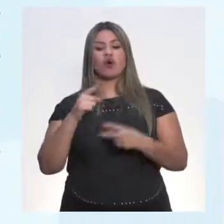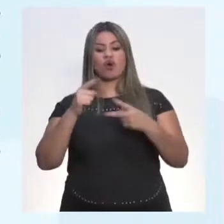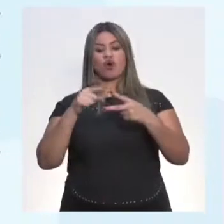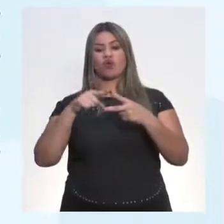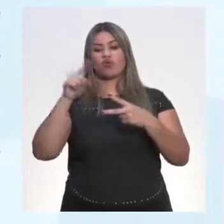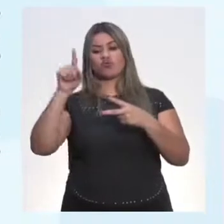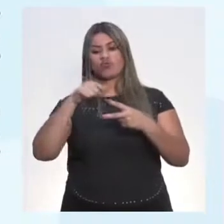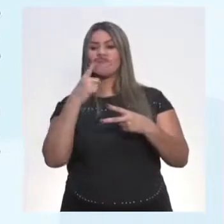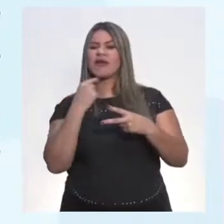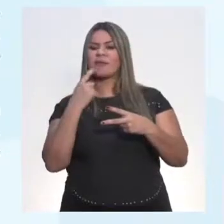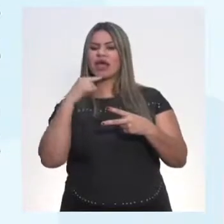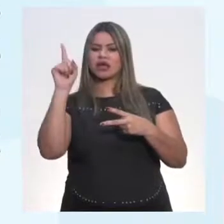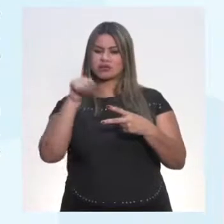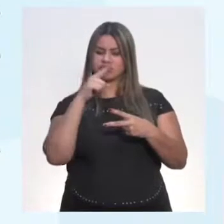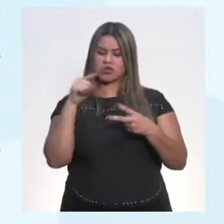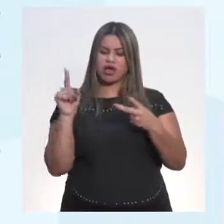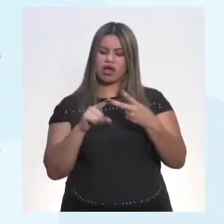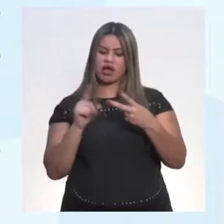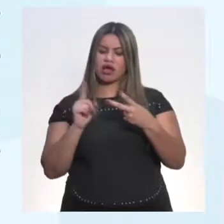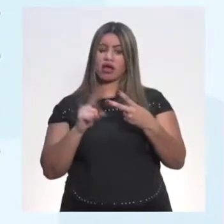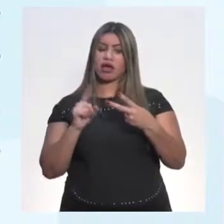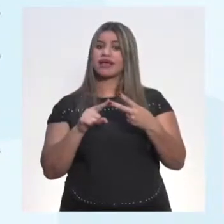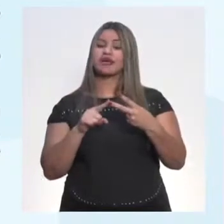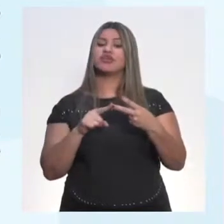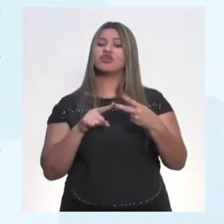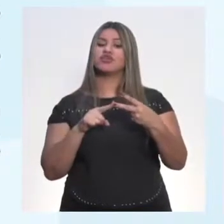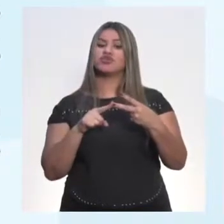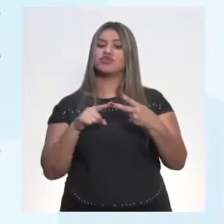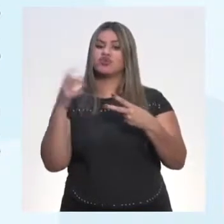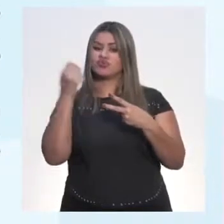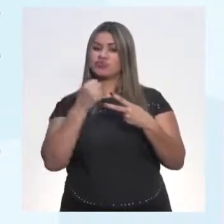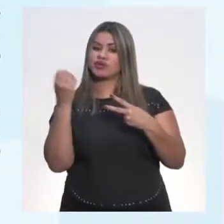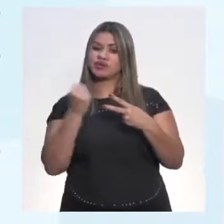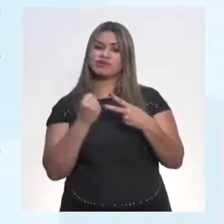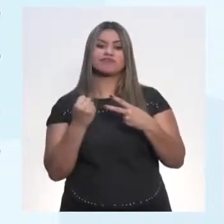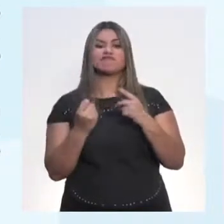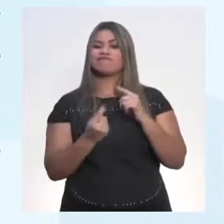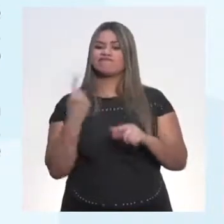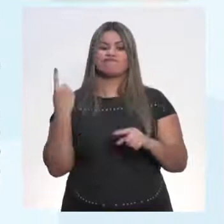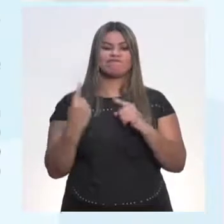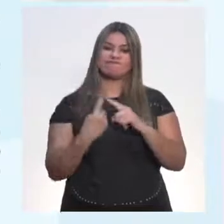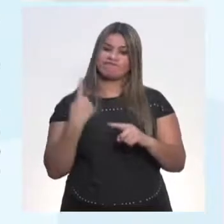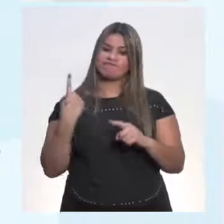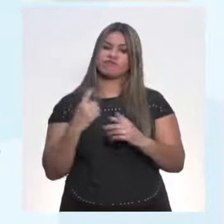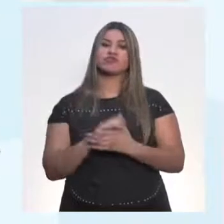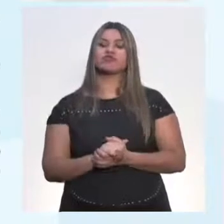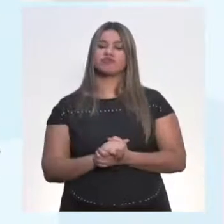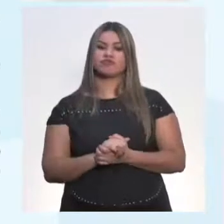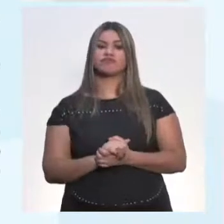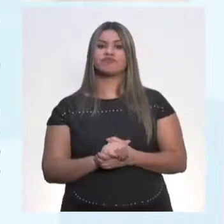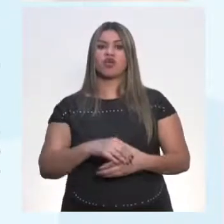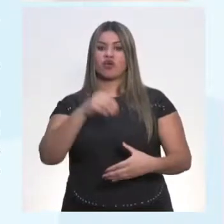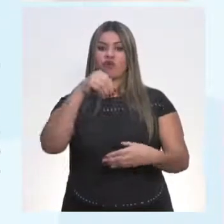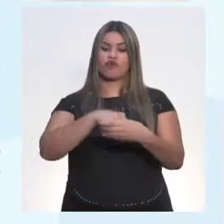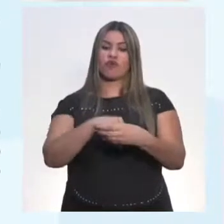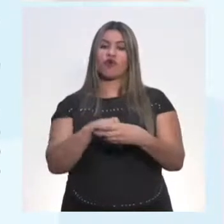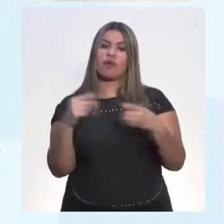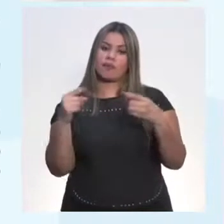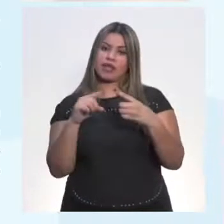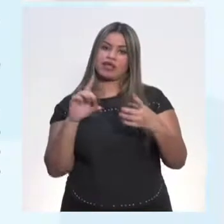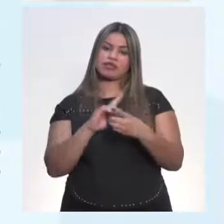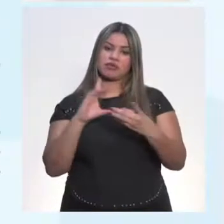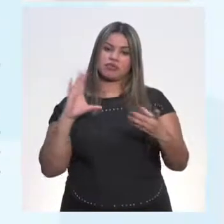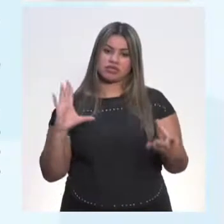eleições embora seja é muito importante para a democracia é apenas uma das formas é